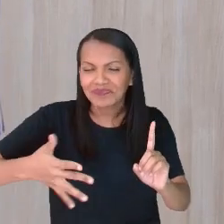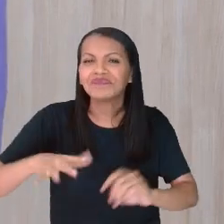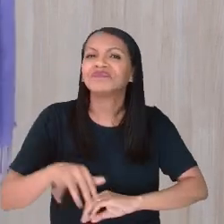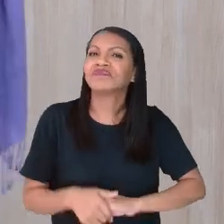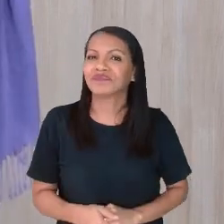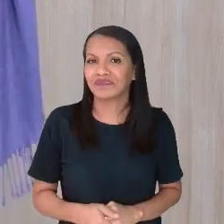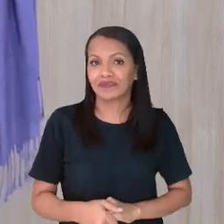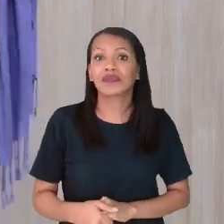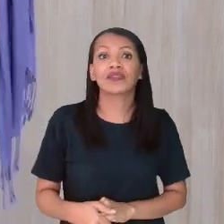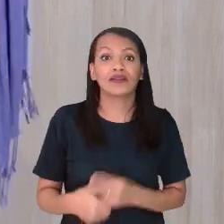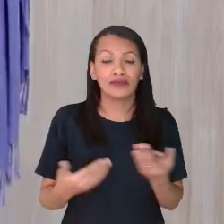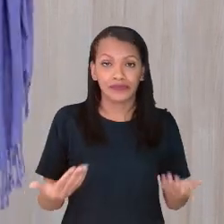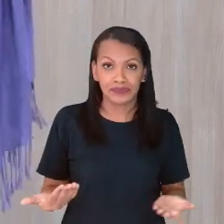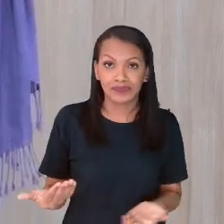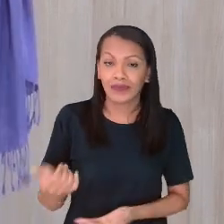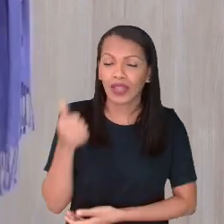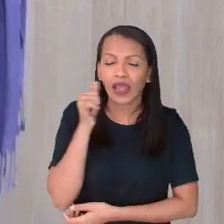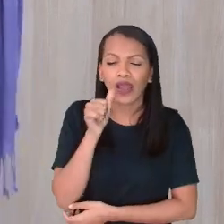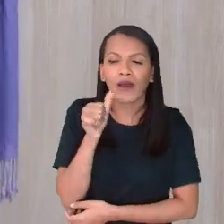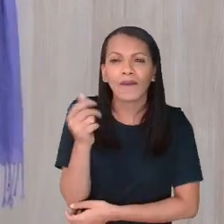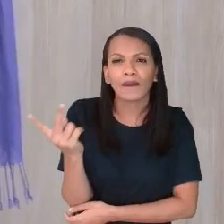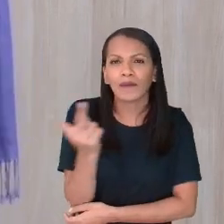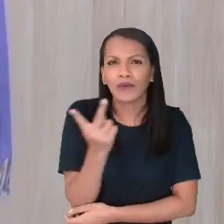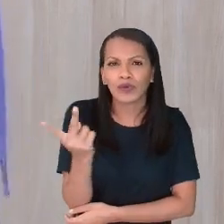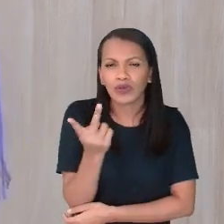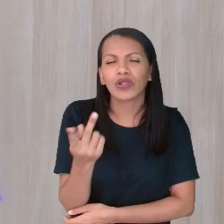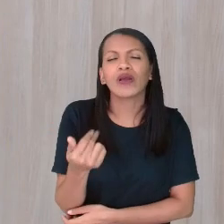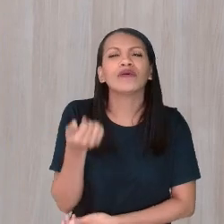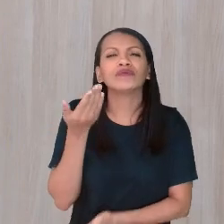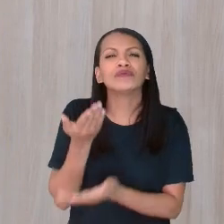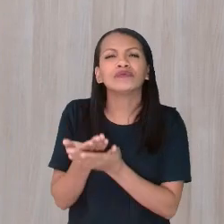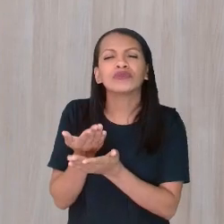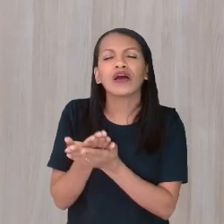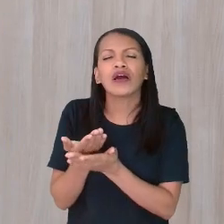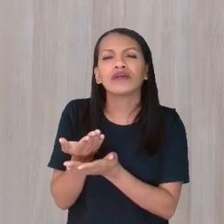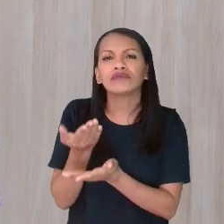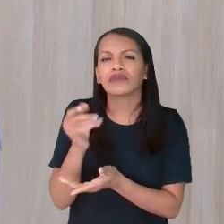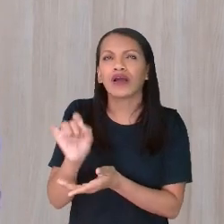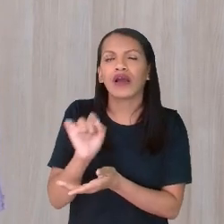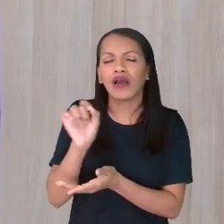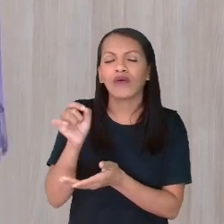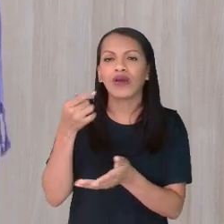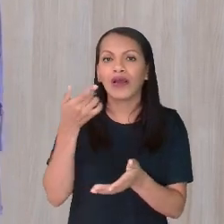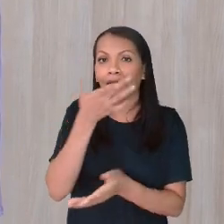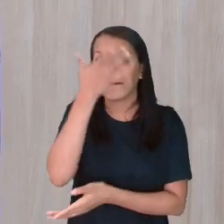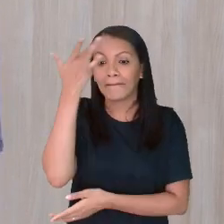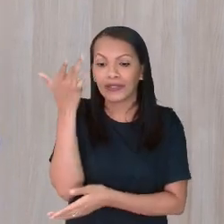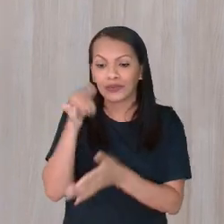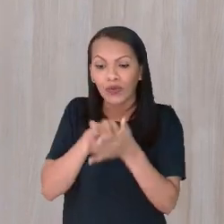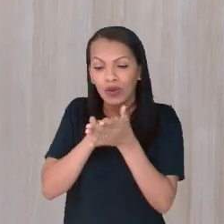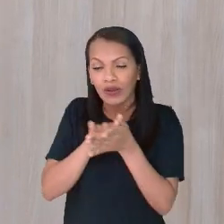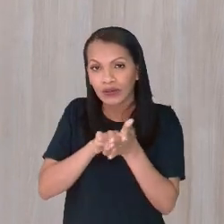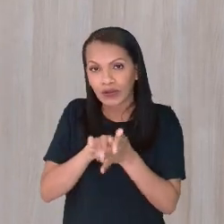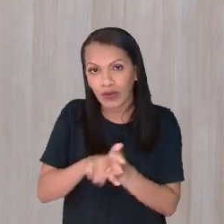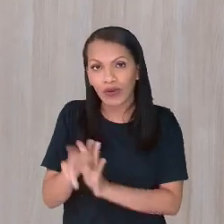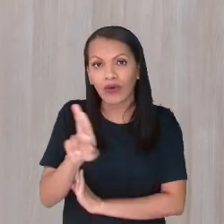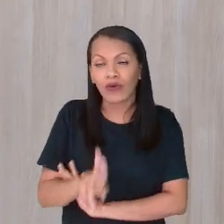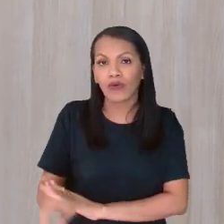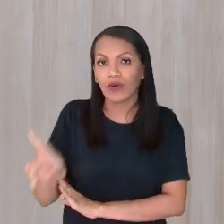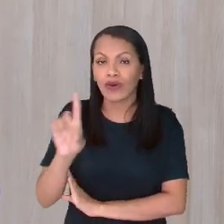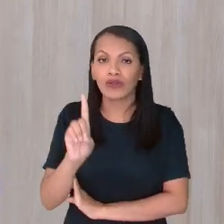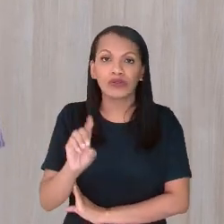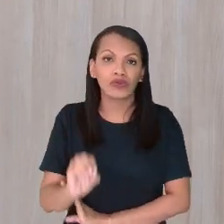Gouveia e Dona Nise da Silveira, duas estudiosas, né, que usavam a arte, Dorina